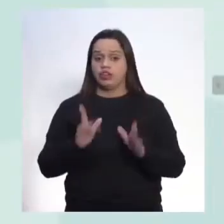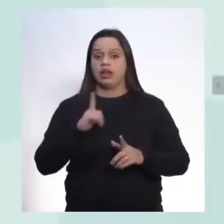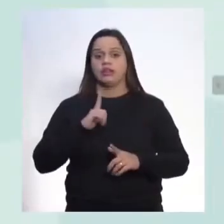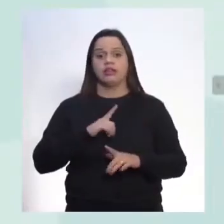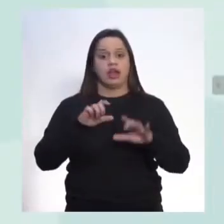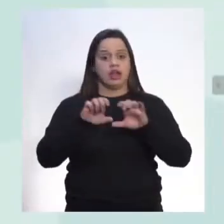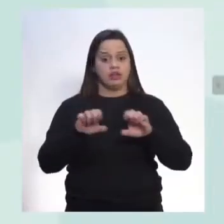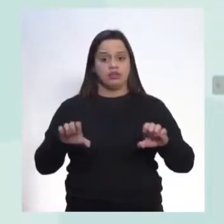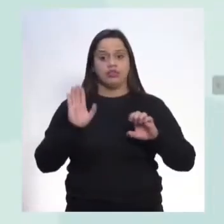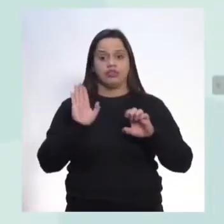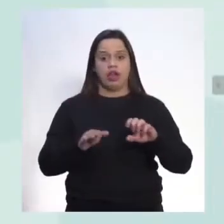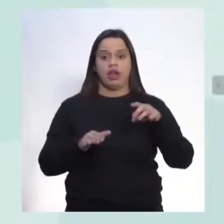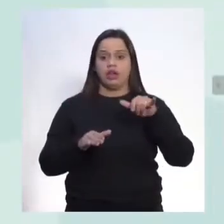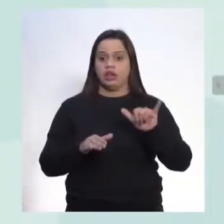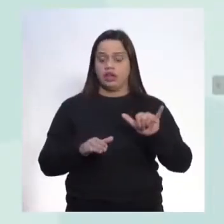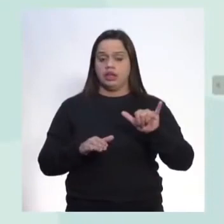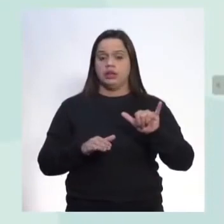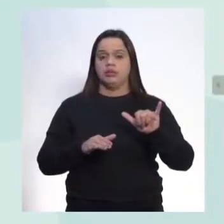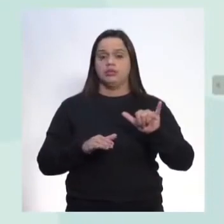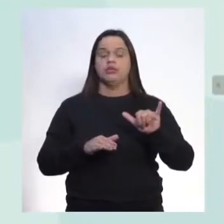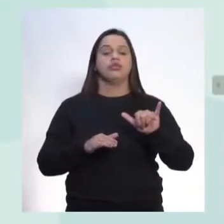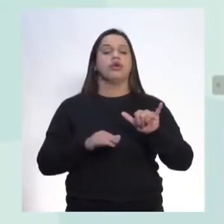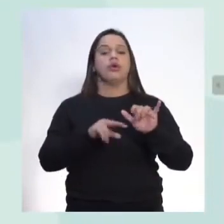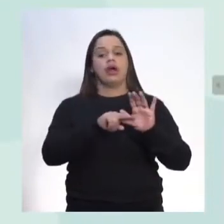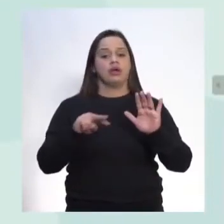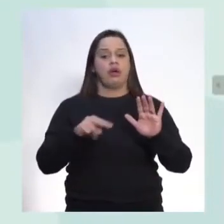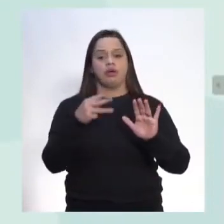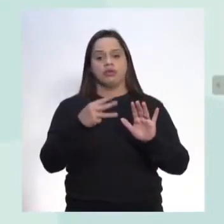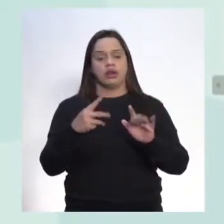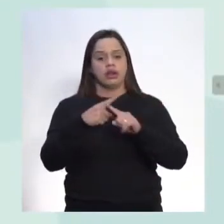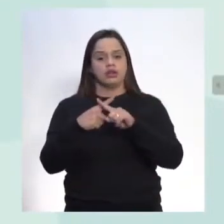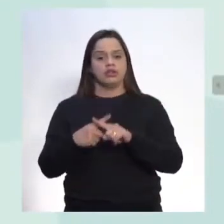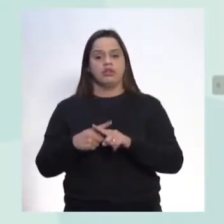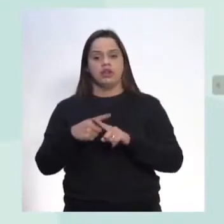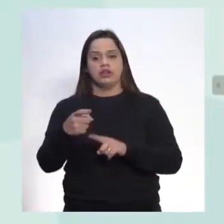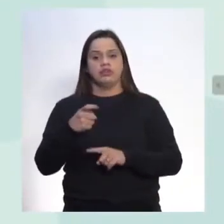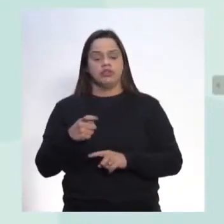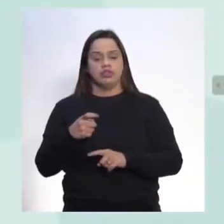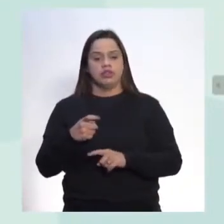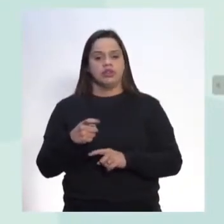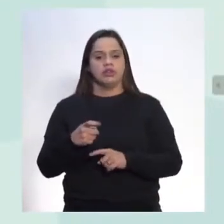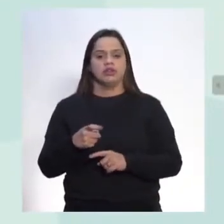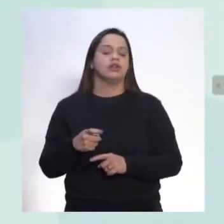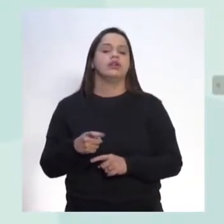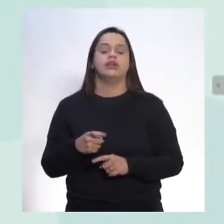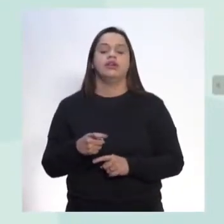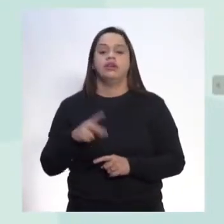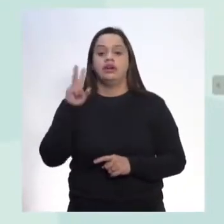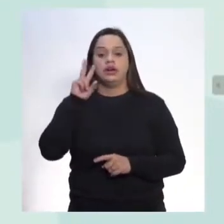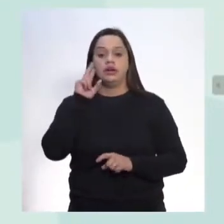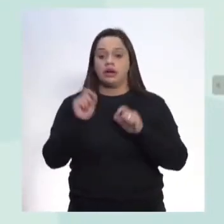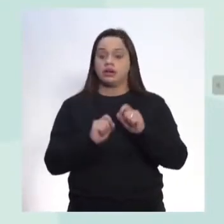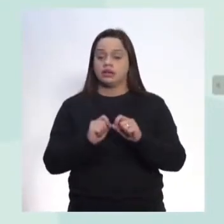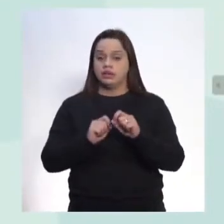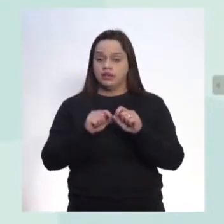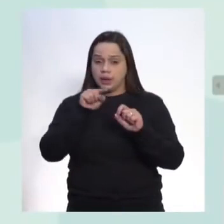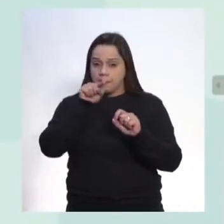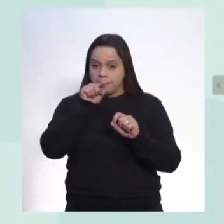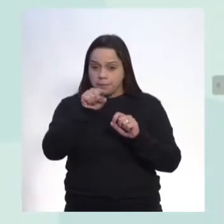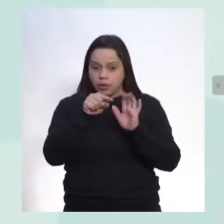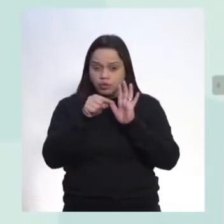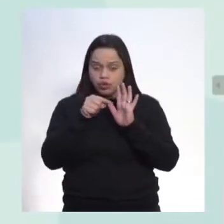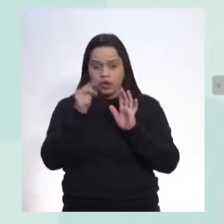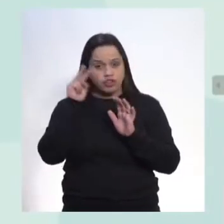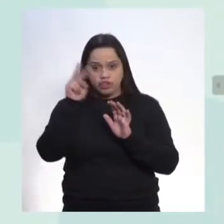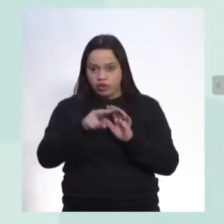algébrica, y é igual a 3 vezes o x. Lembrando que esse pontinho aqui, apesar de não